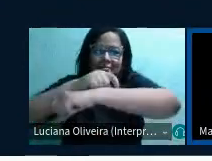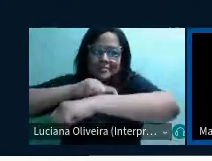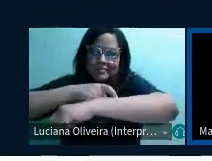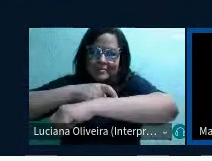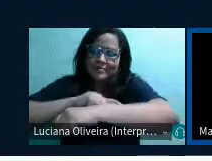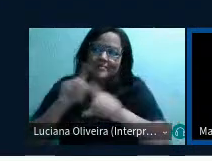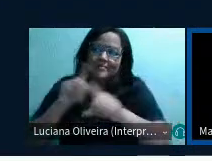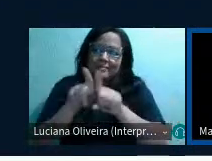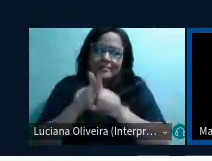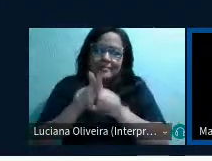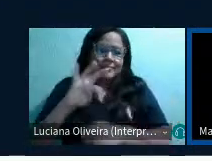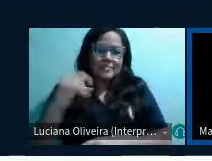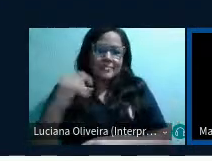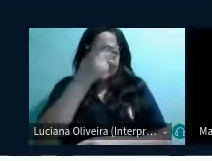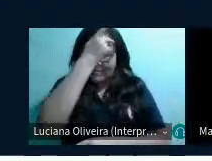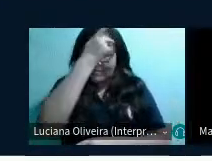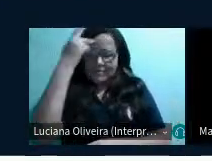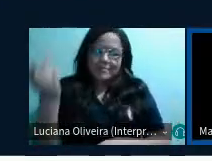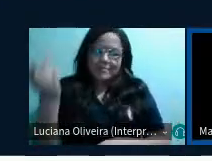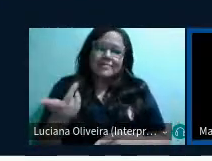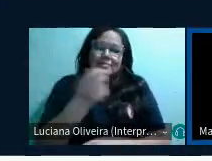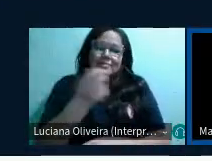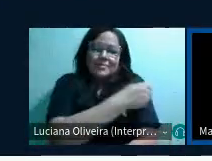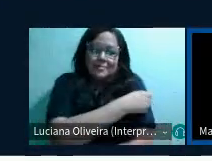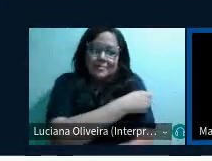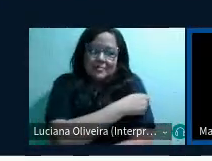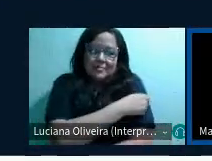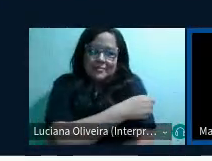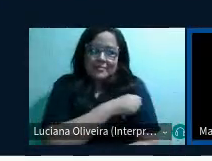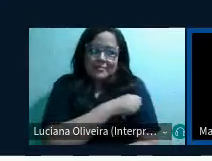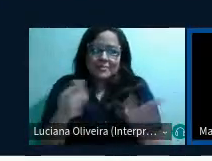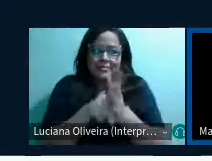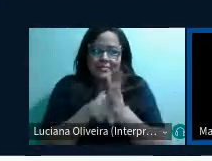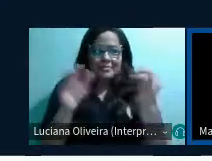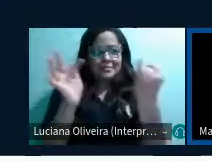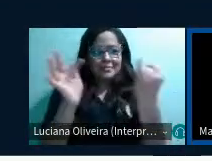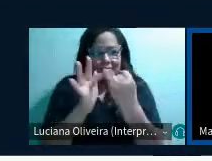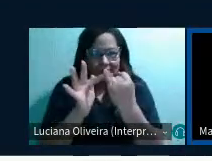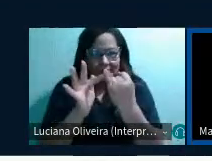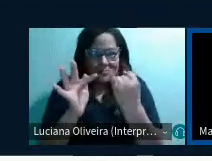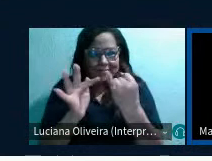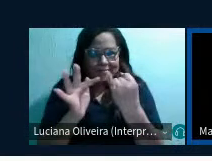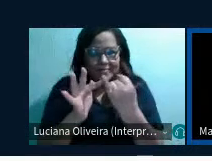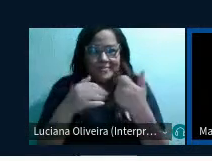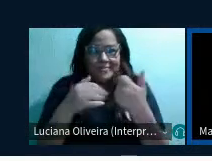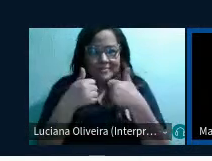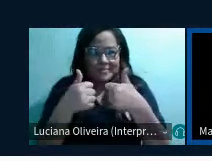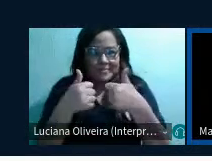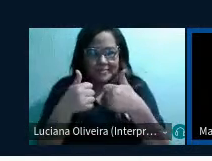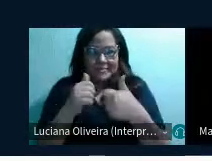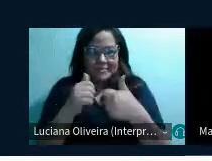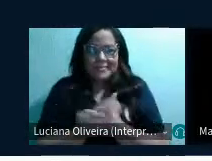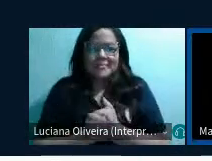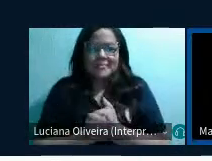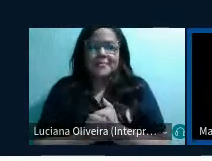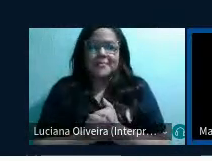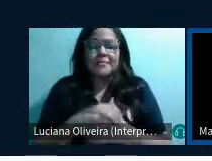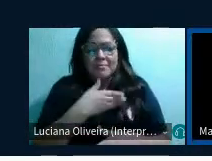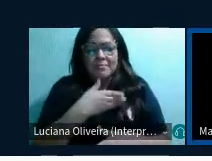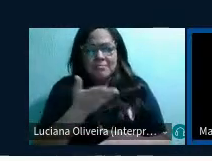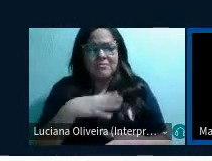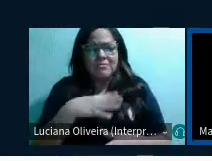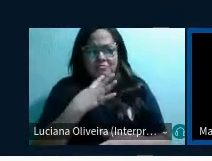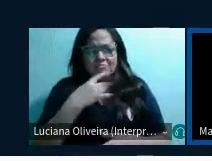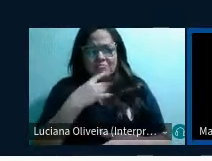Então, assim, a mim, já deve me conhecer devido à live do outro dia, mas eu queria mostrar para vocês quem vão ser